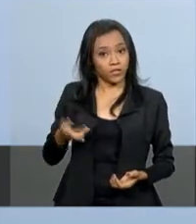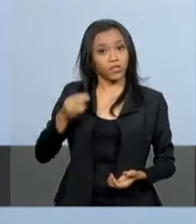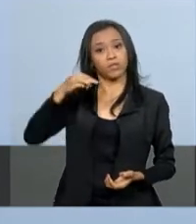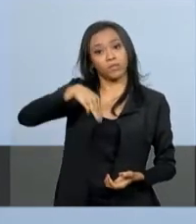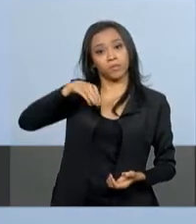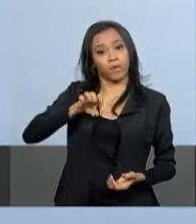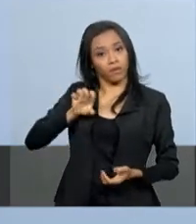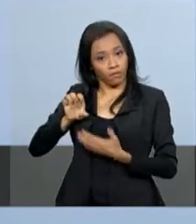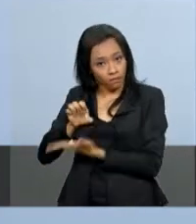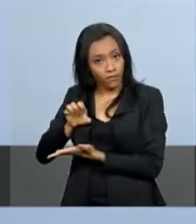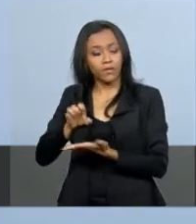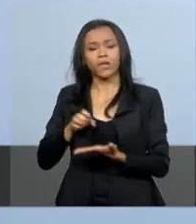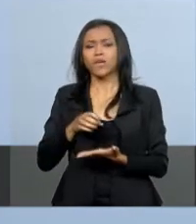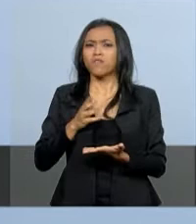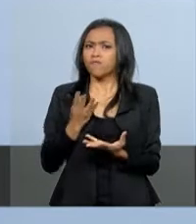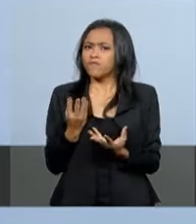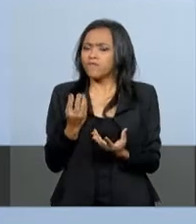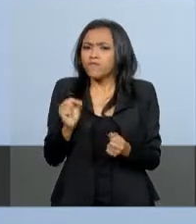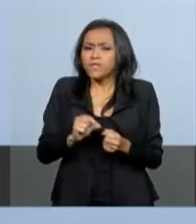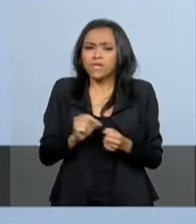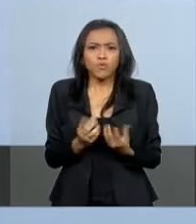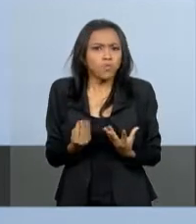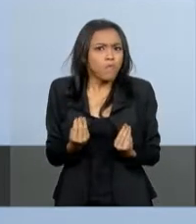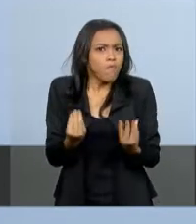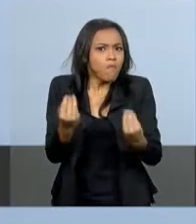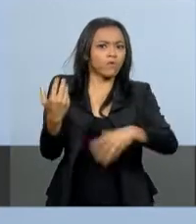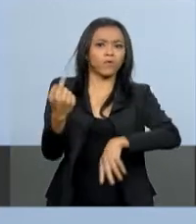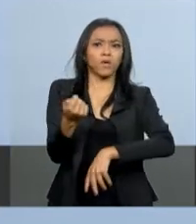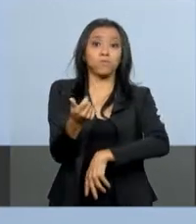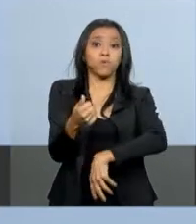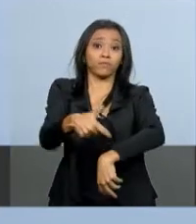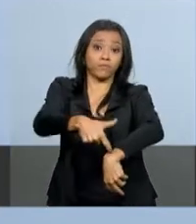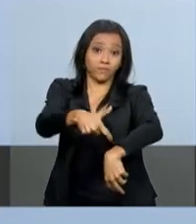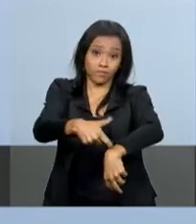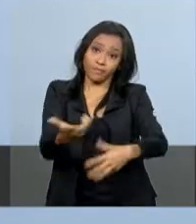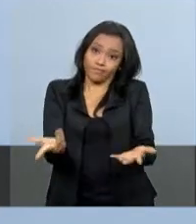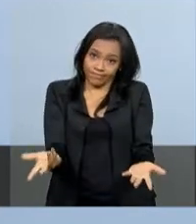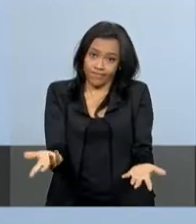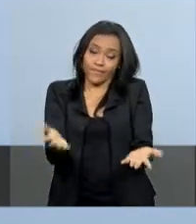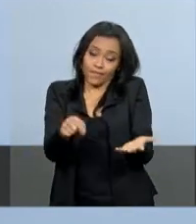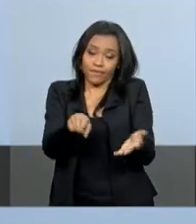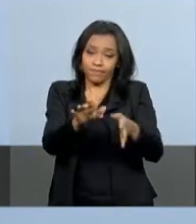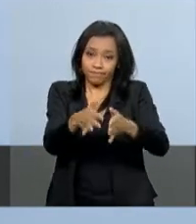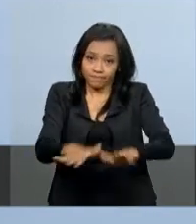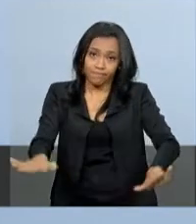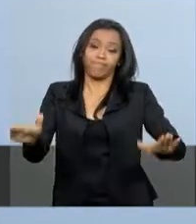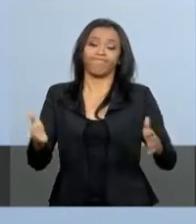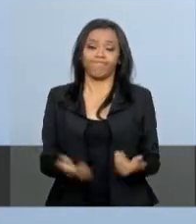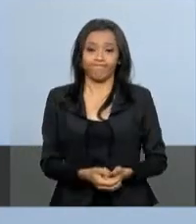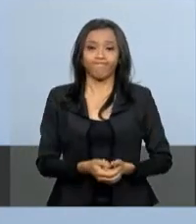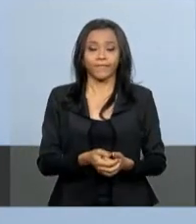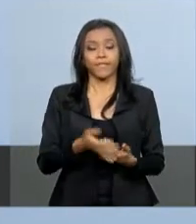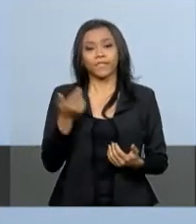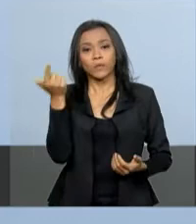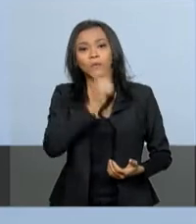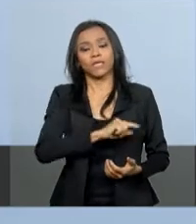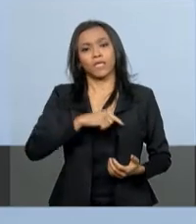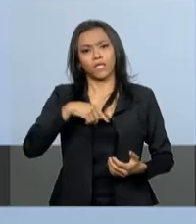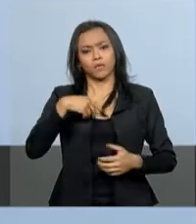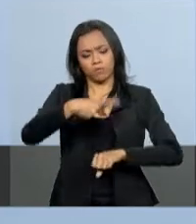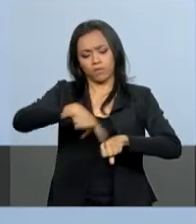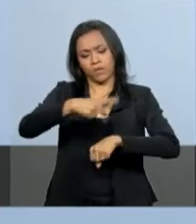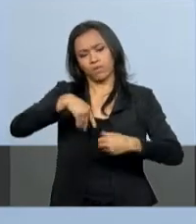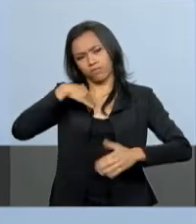em pouco tempo é assim que se constrói um país mais próspero